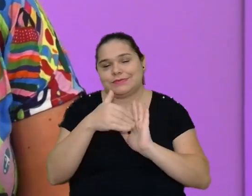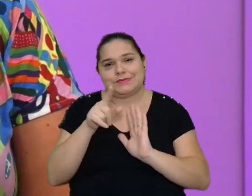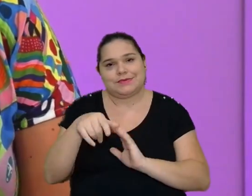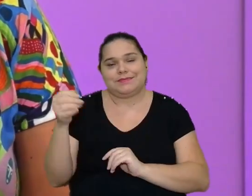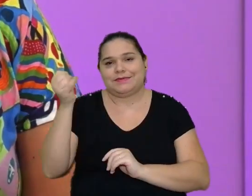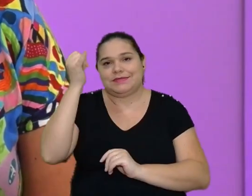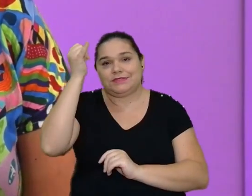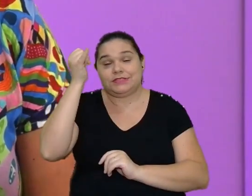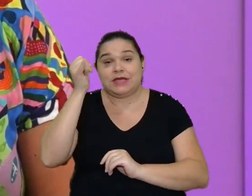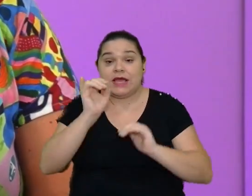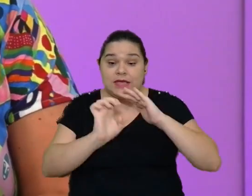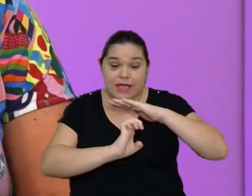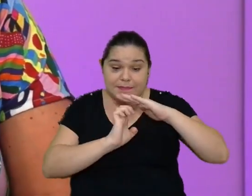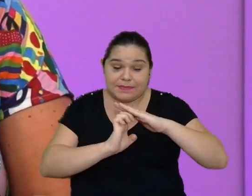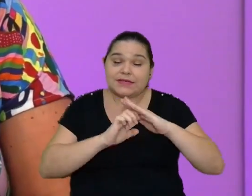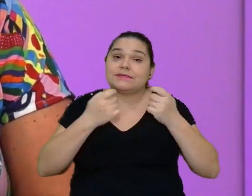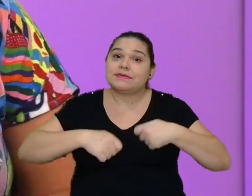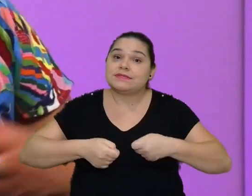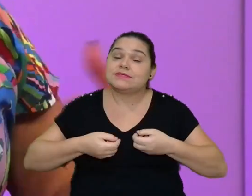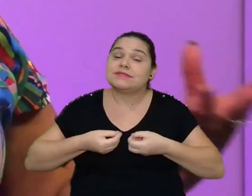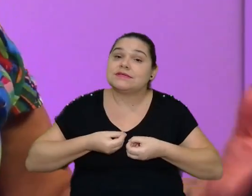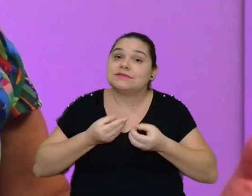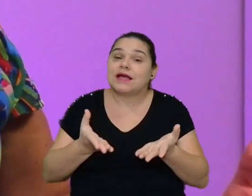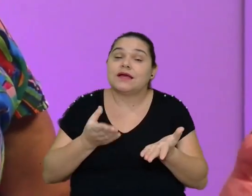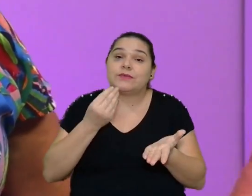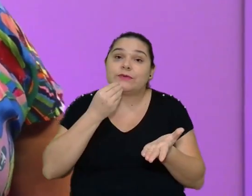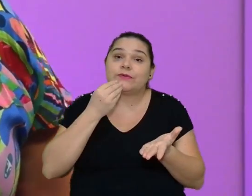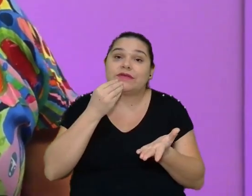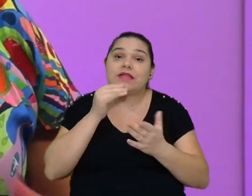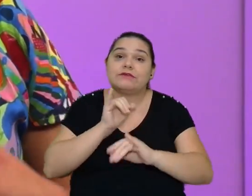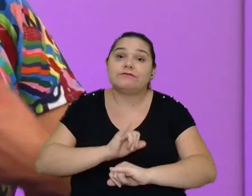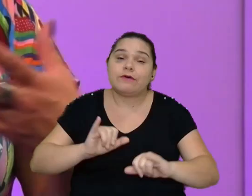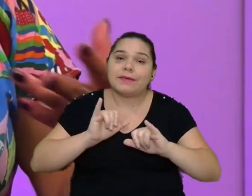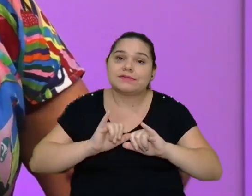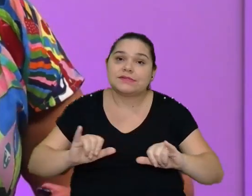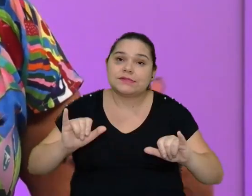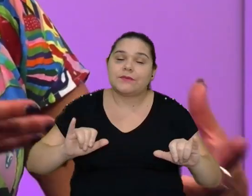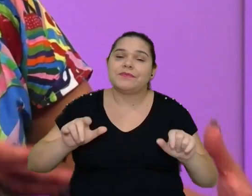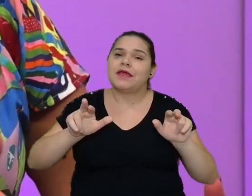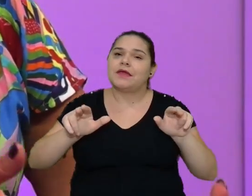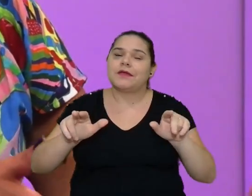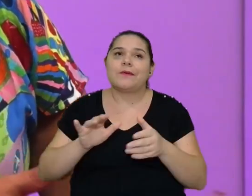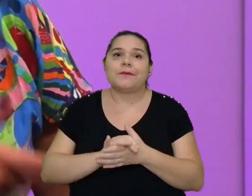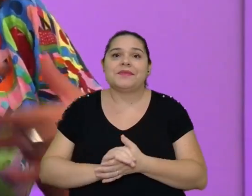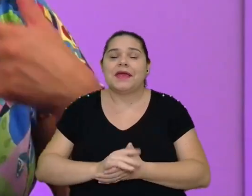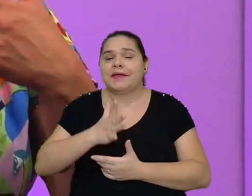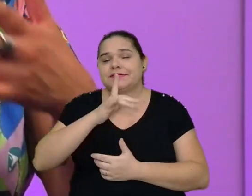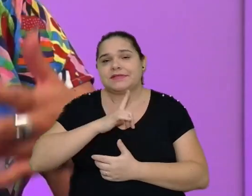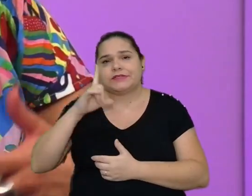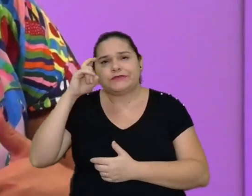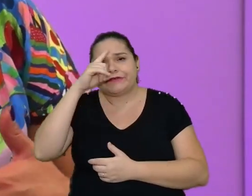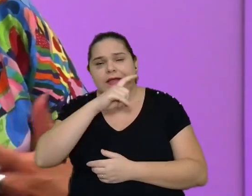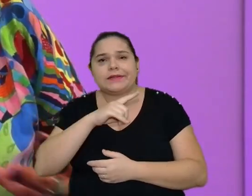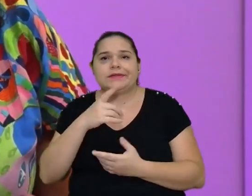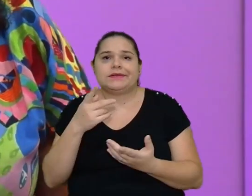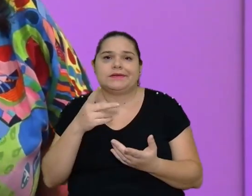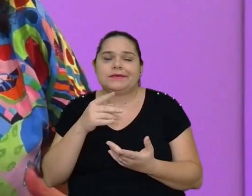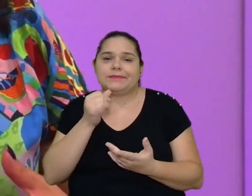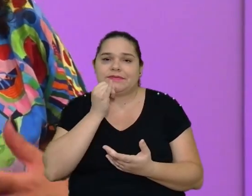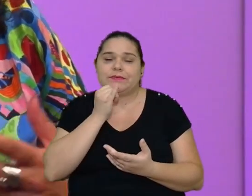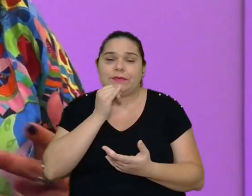você trazer sempre a informação, porque da mesma forma, você tem as dificuldades de uma pessoa da menstruação, que talvez quem